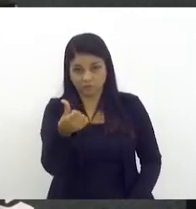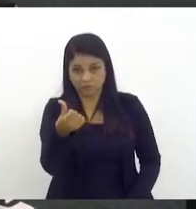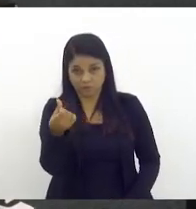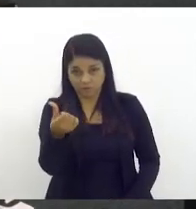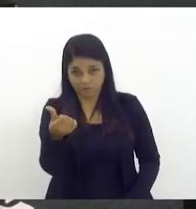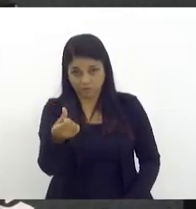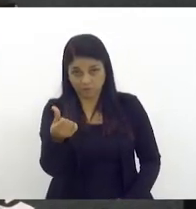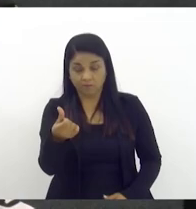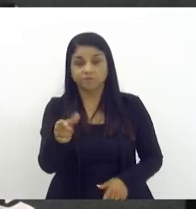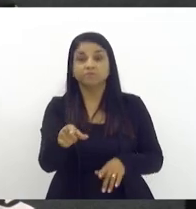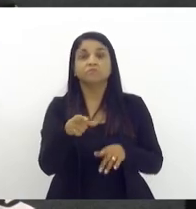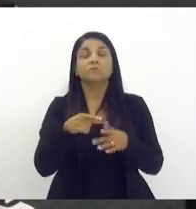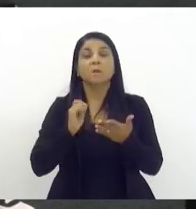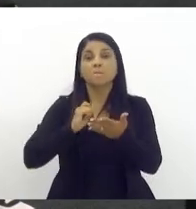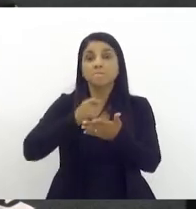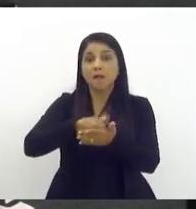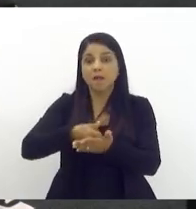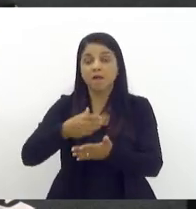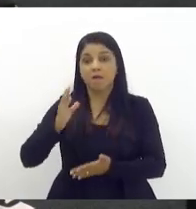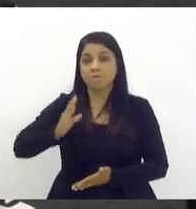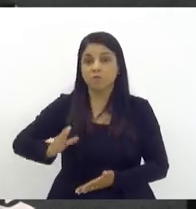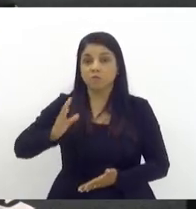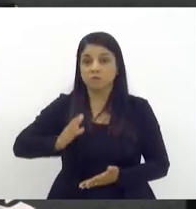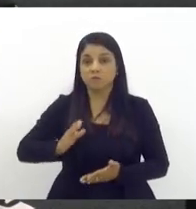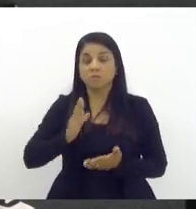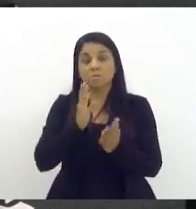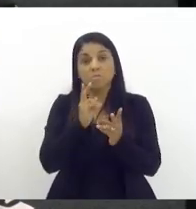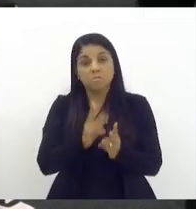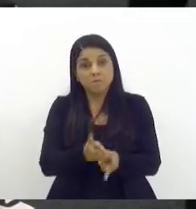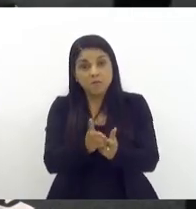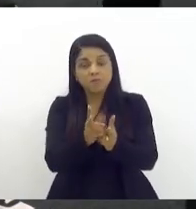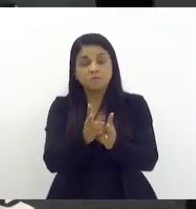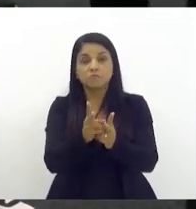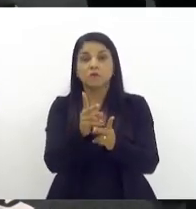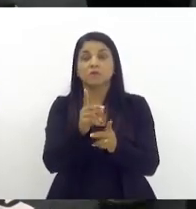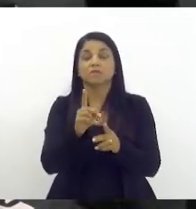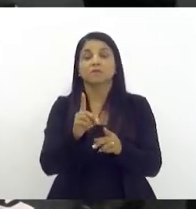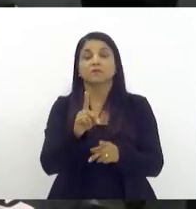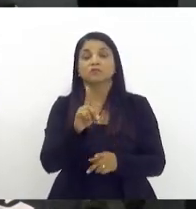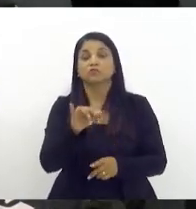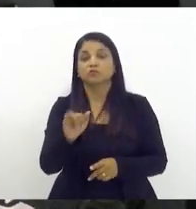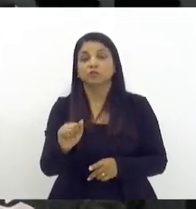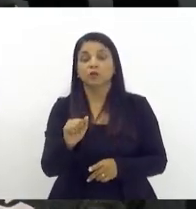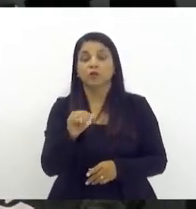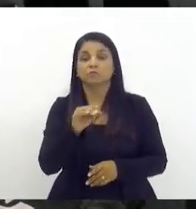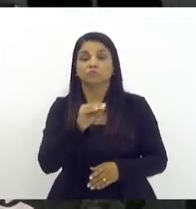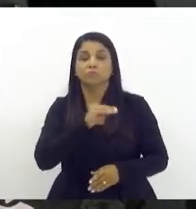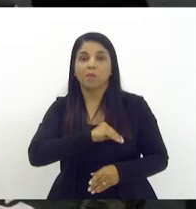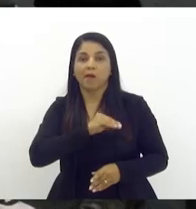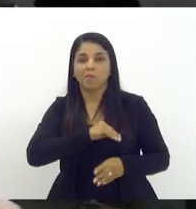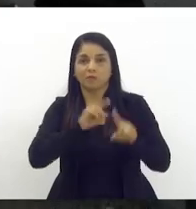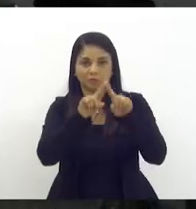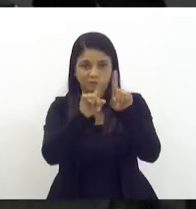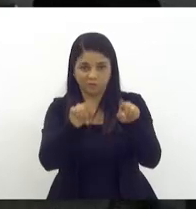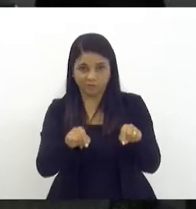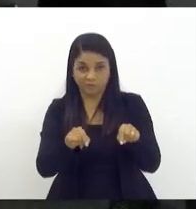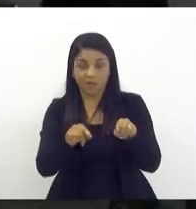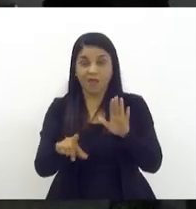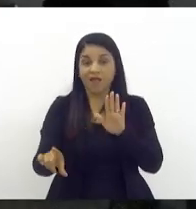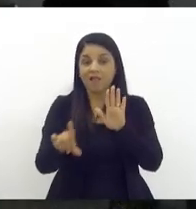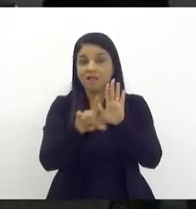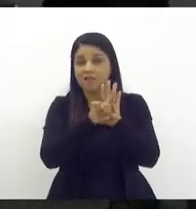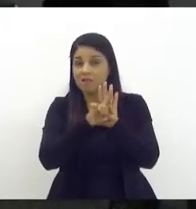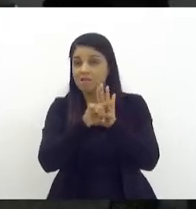dos bolsistas tem que se dar na mesma data do pagamento dos servidores. Essa é uma lei que se dá para mostrar